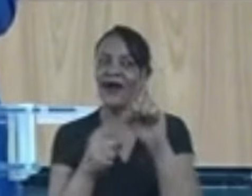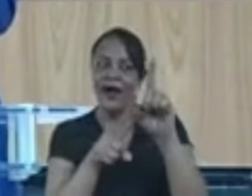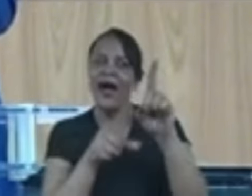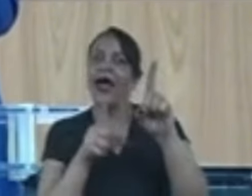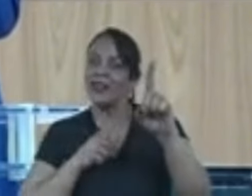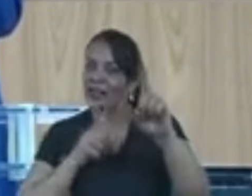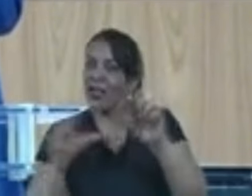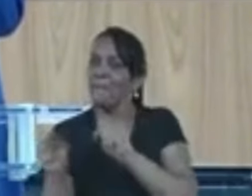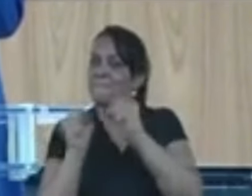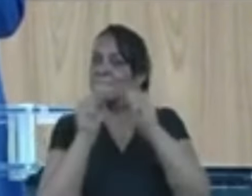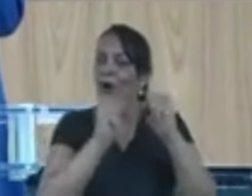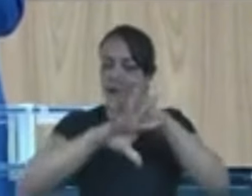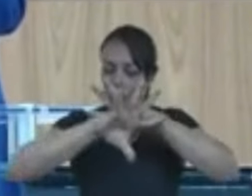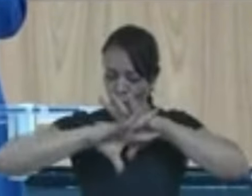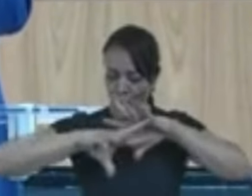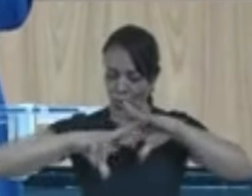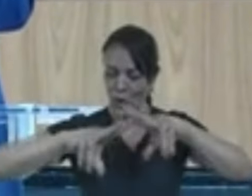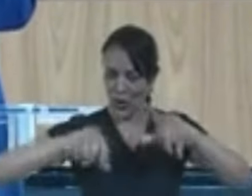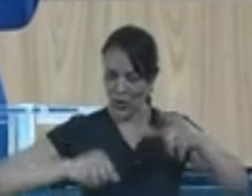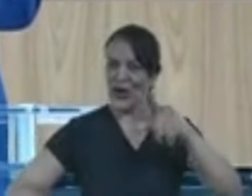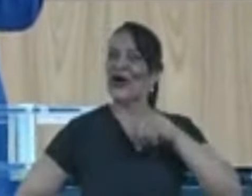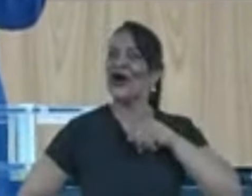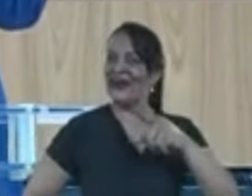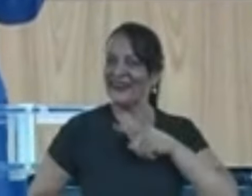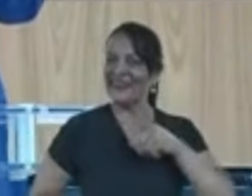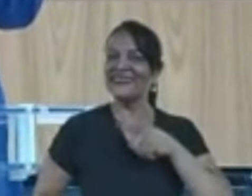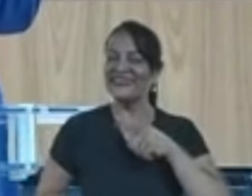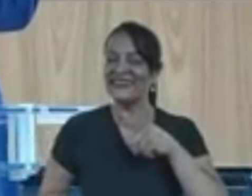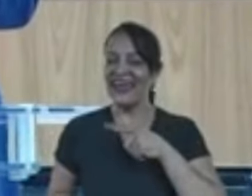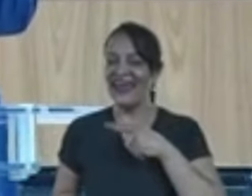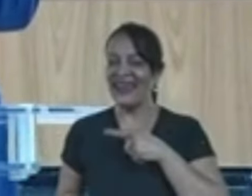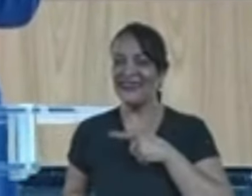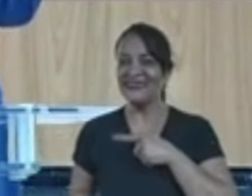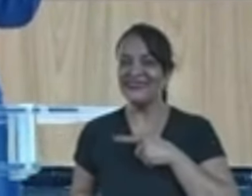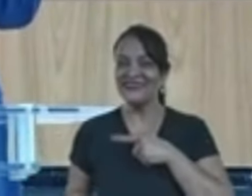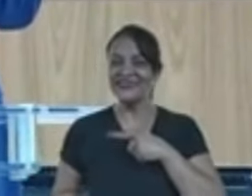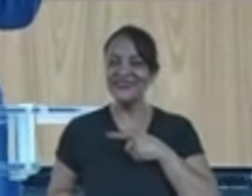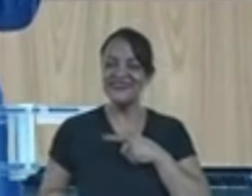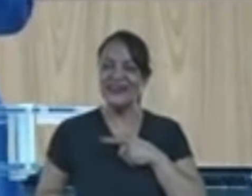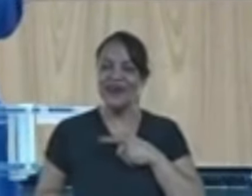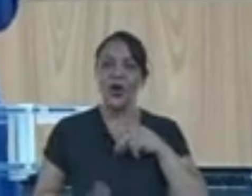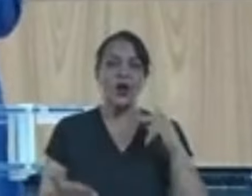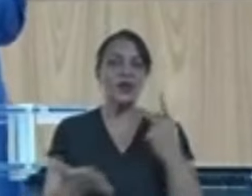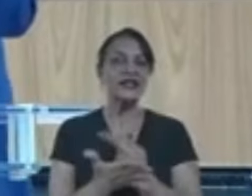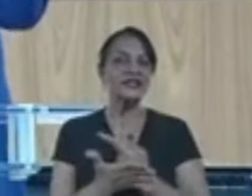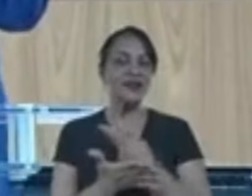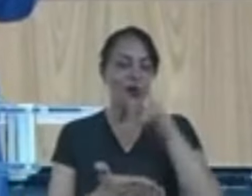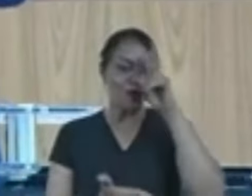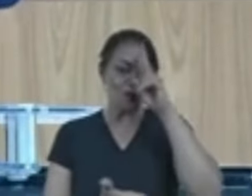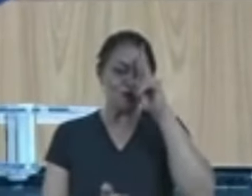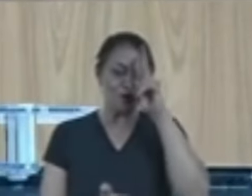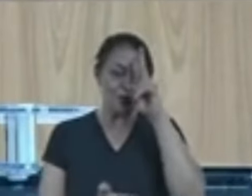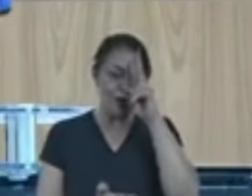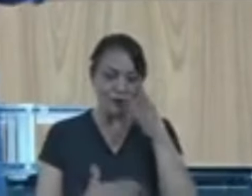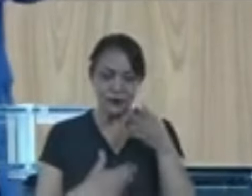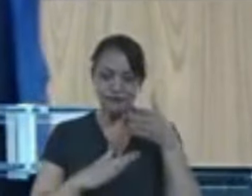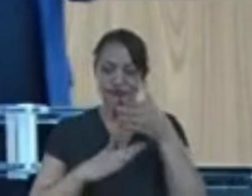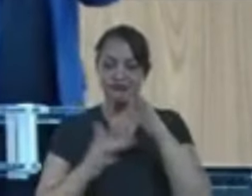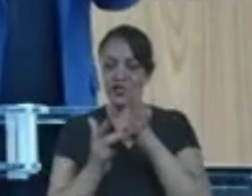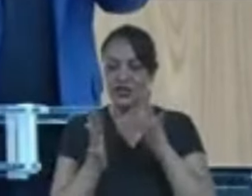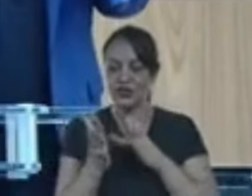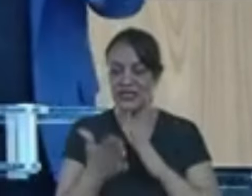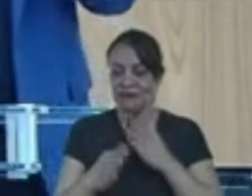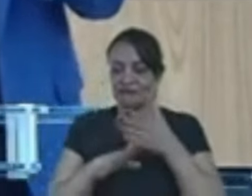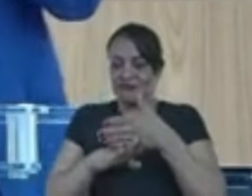quis o Zaqueu, que era o maior ladrão que tinha lá em Jericó, foi na casa do camarada. Por quê? Porque ele viu que ali havia alguém que